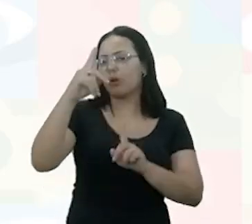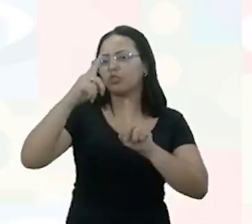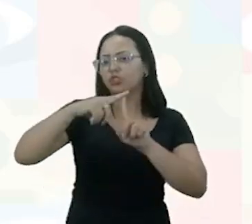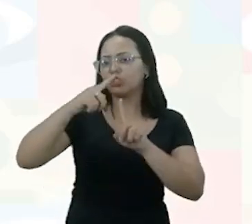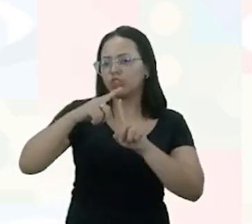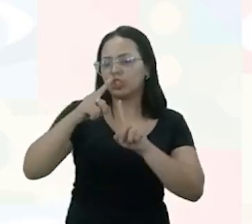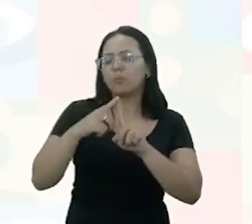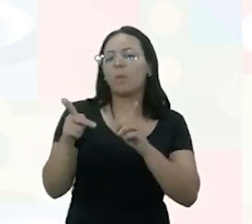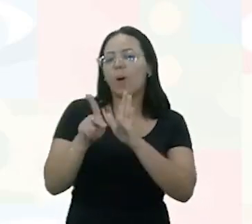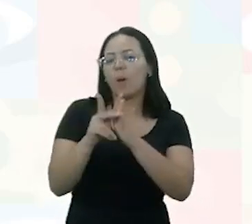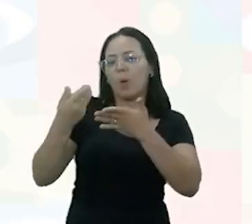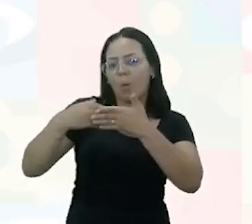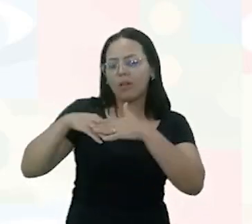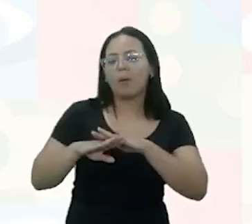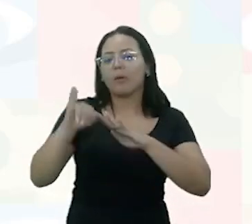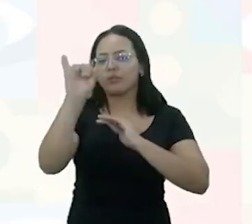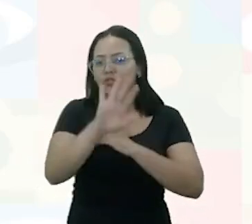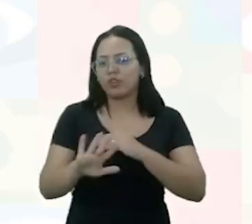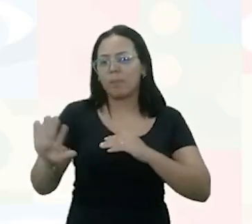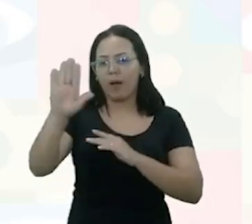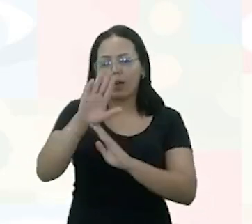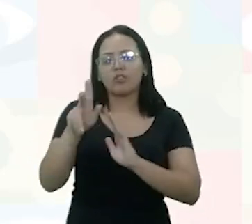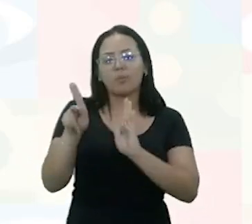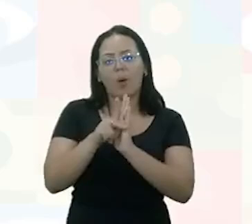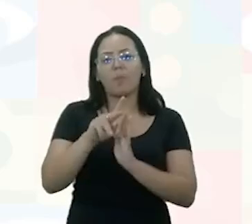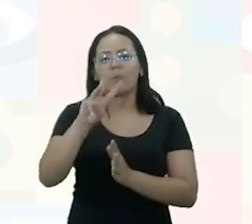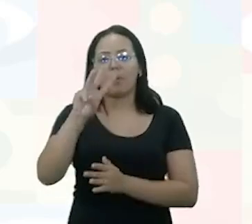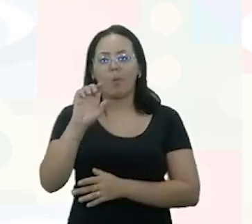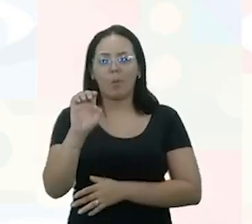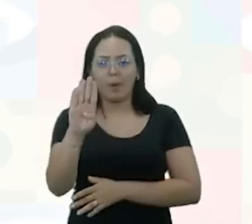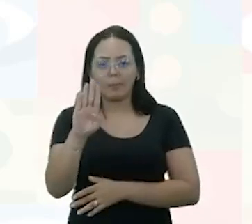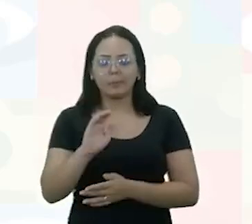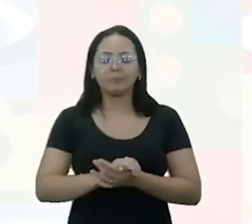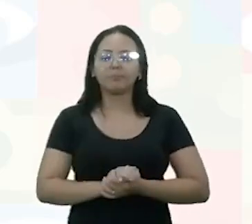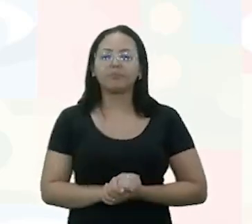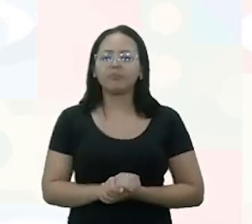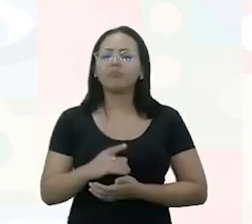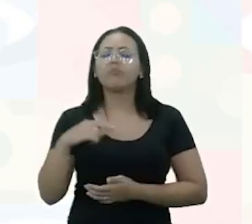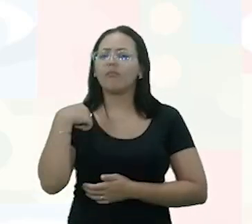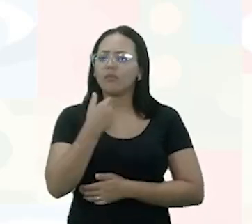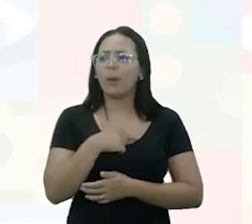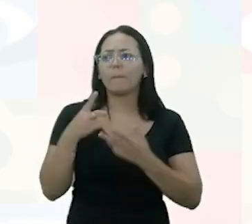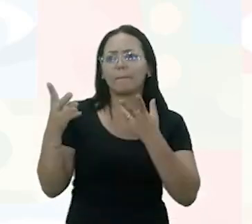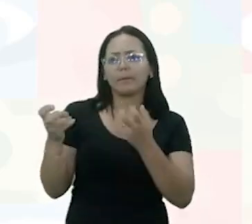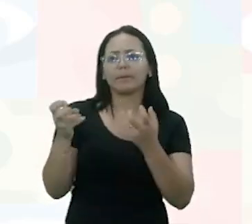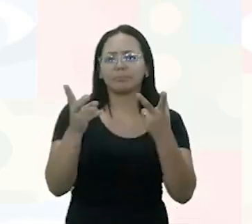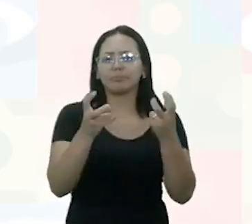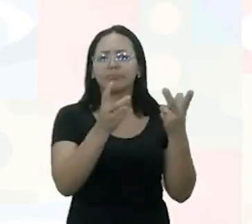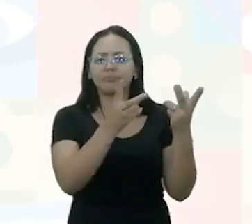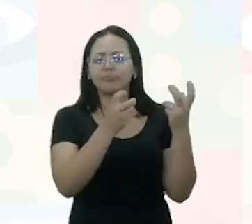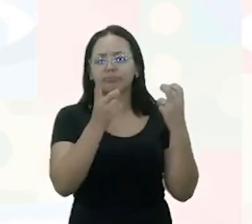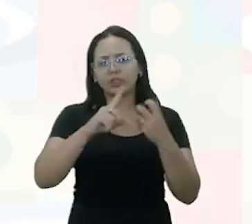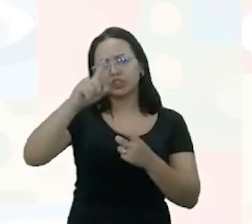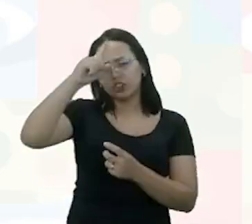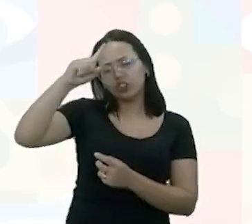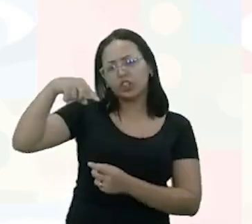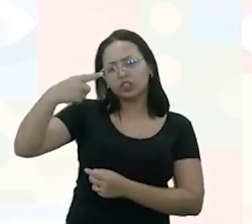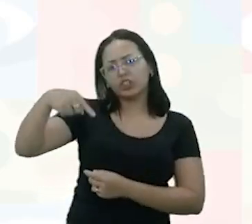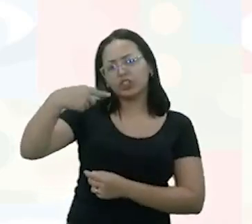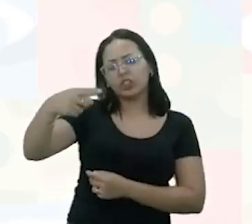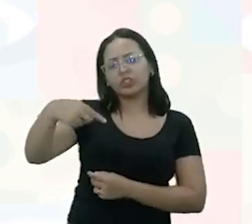de armazenamento de imagens para a web. A gente vê no nosso dia a dia, sim, essa questão